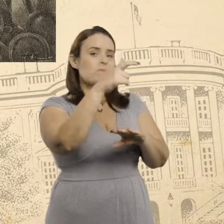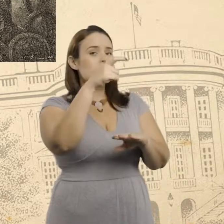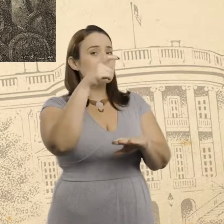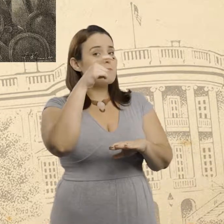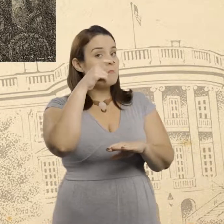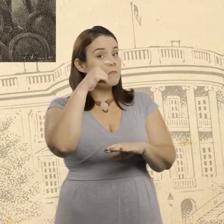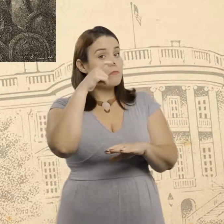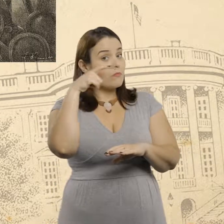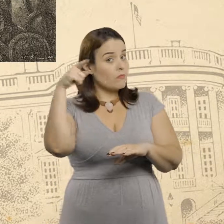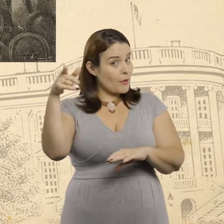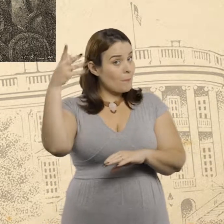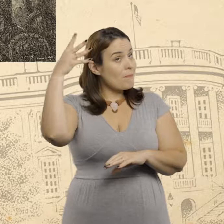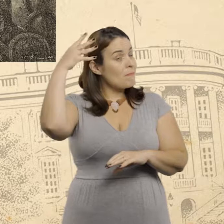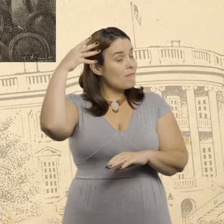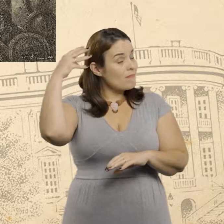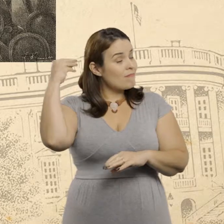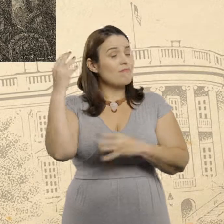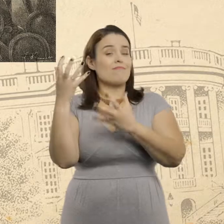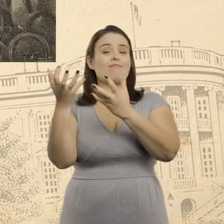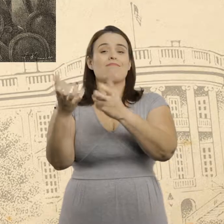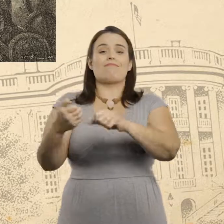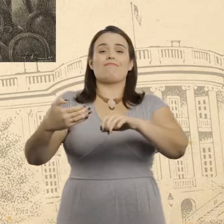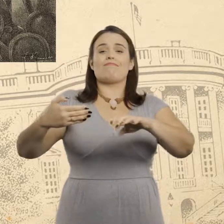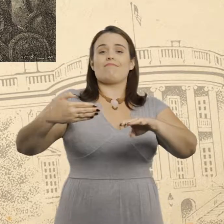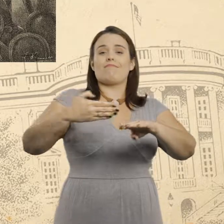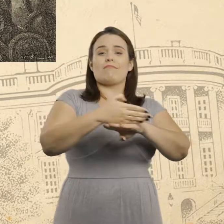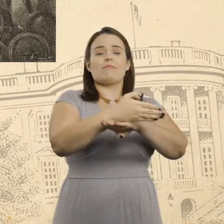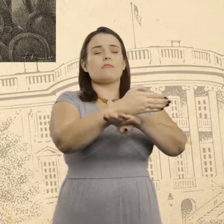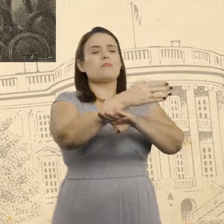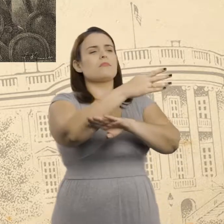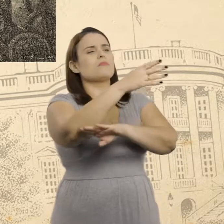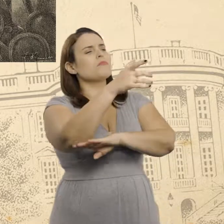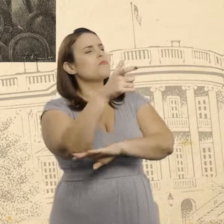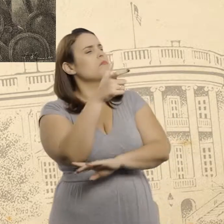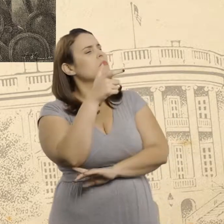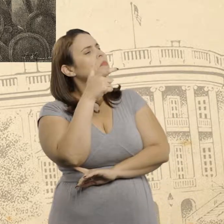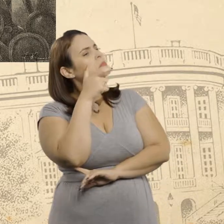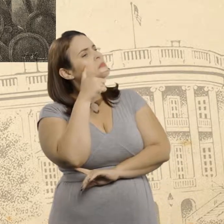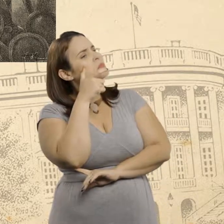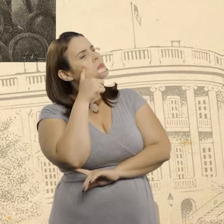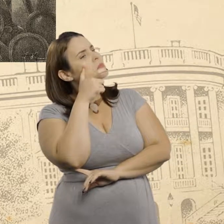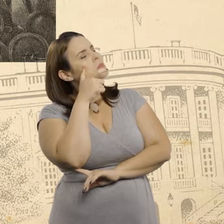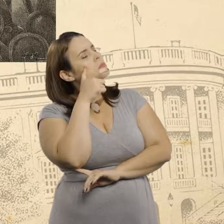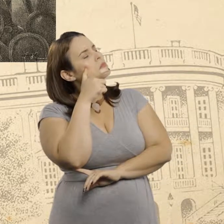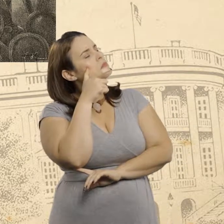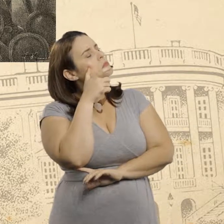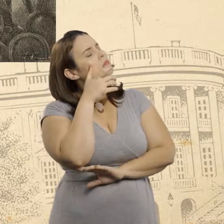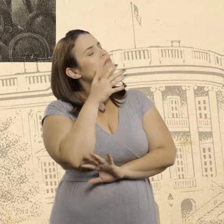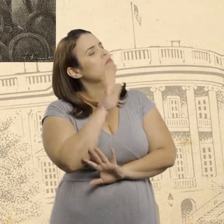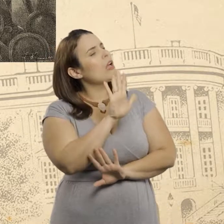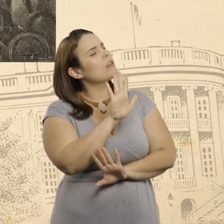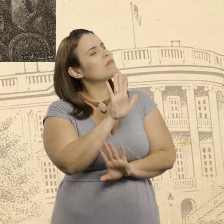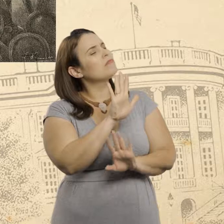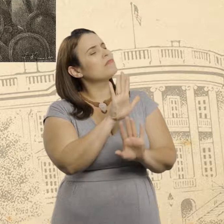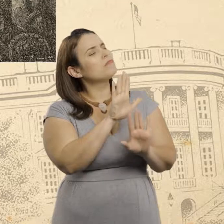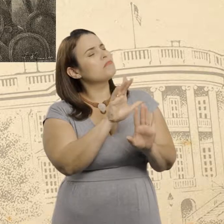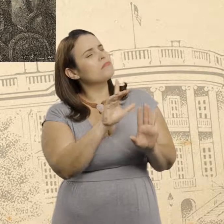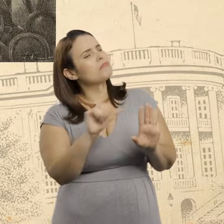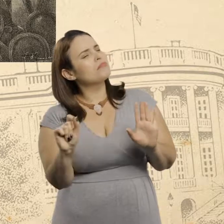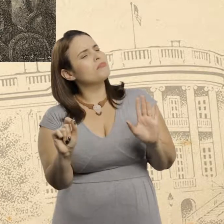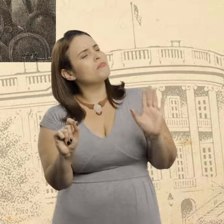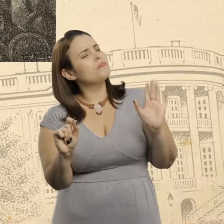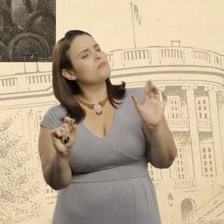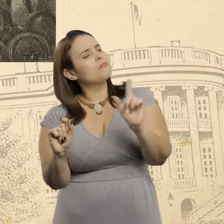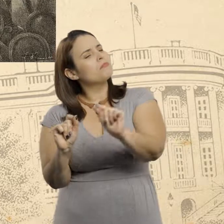conferência. Entre elas estava Passepartout. As pessoas começaram a ouvir William Hitch, mas aos poucos foram